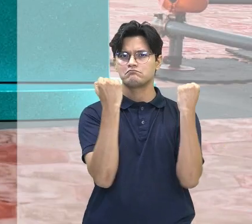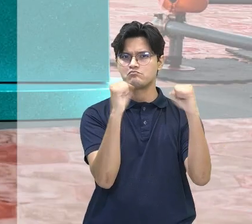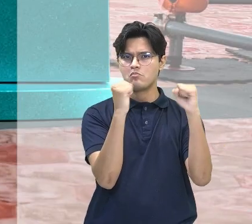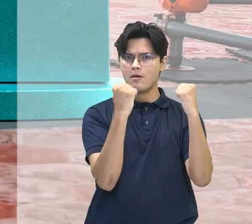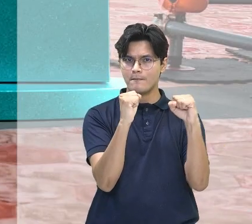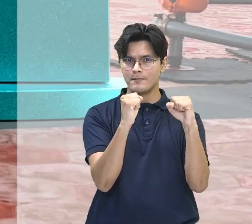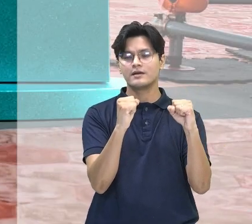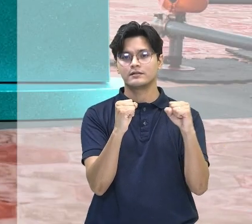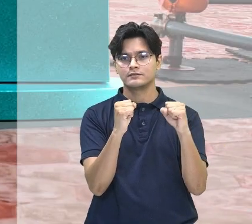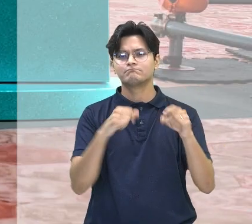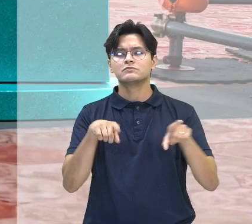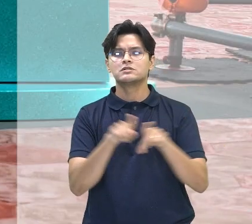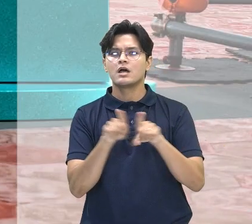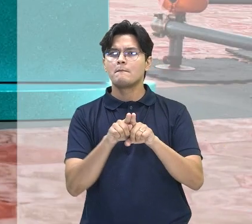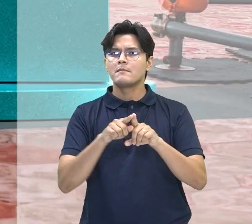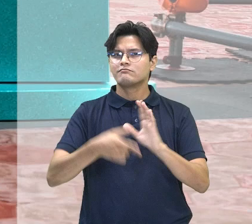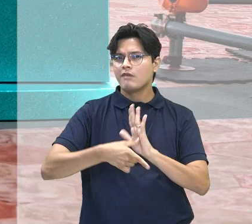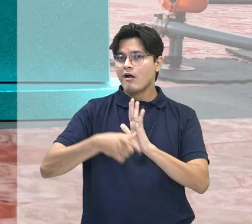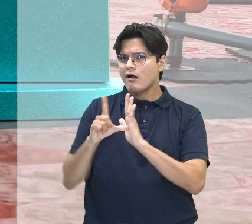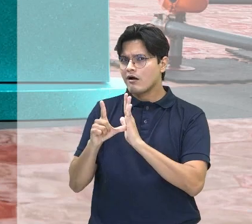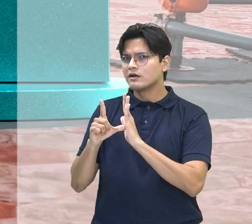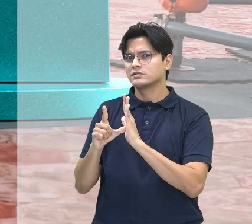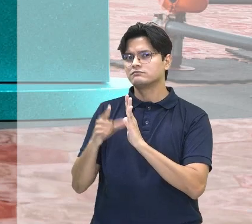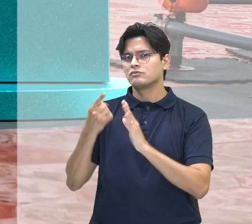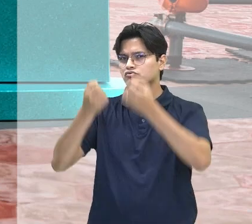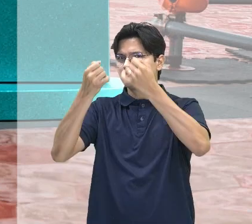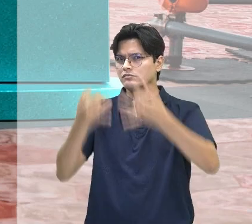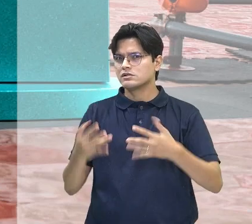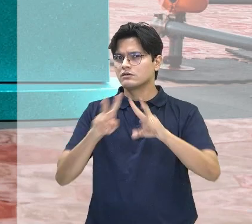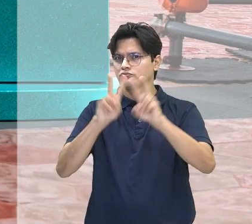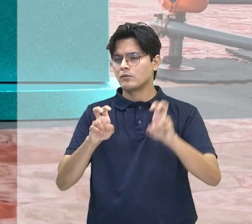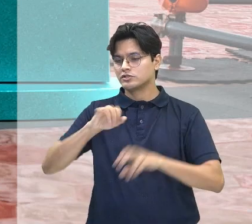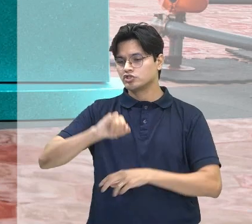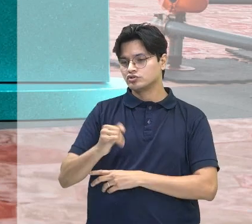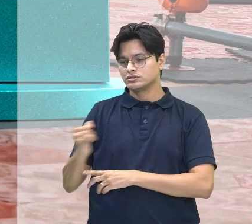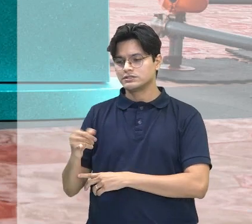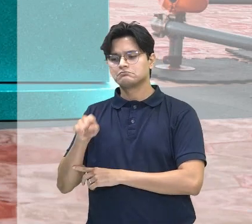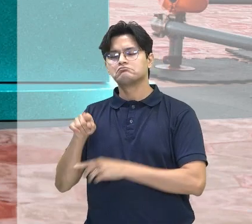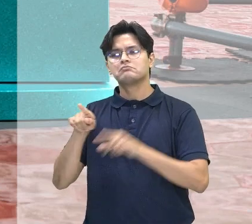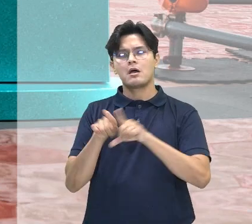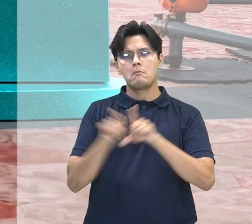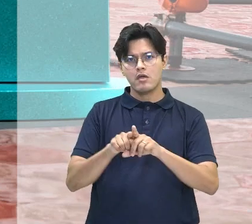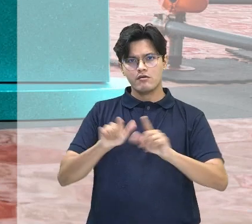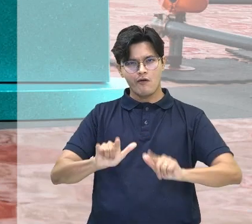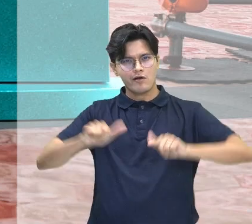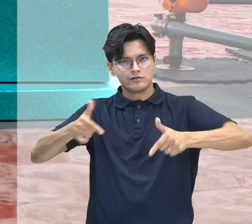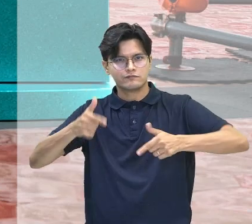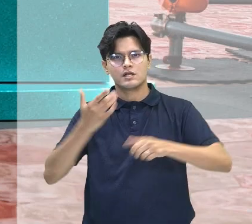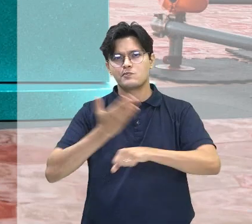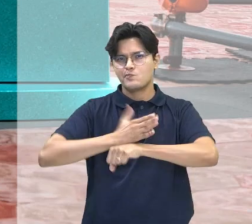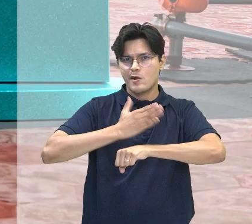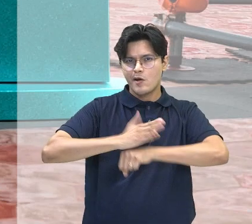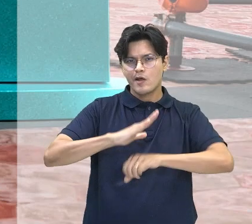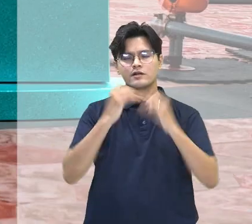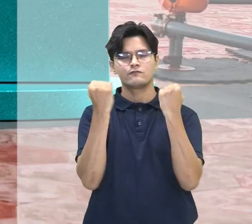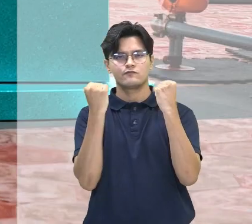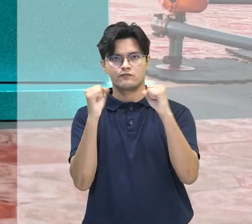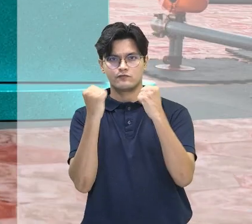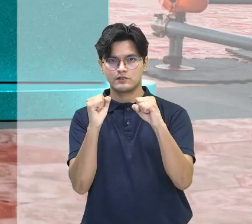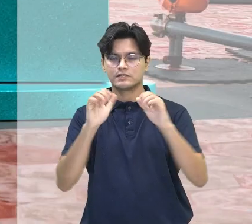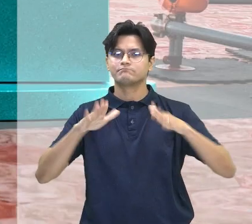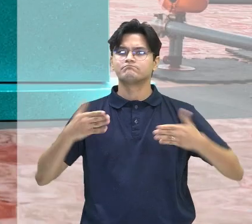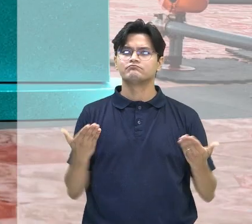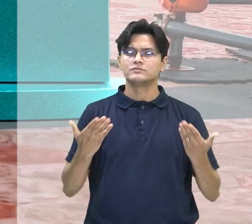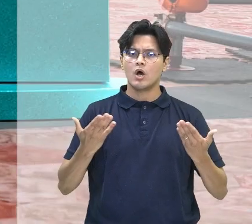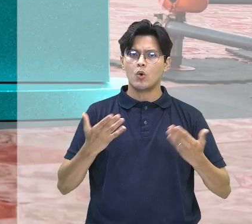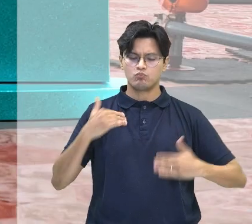mesma forma que eu falei lá no jiu-jitsu, é uma atividade física e vai fazer com que o seu corpo tenha um estímulo muito maior